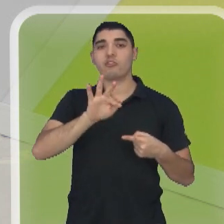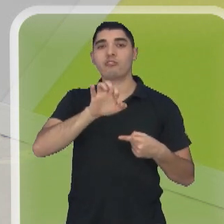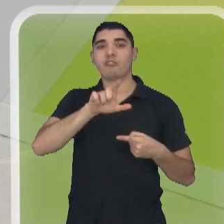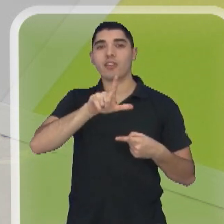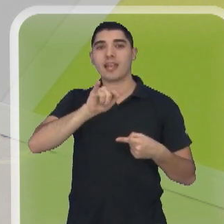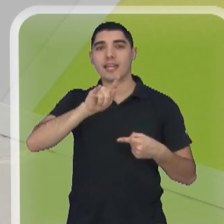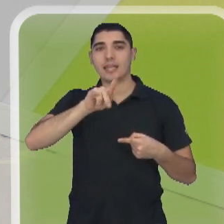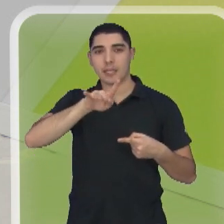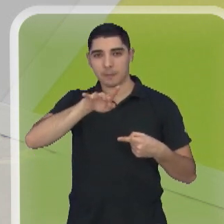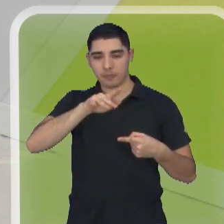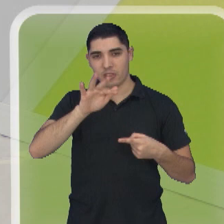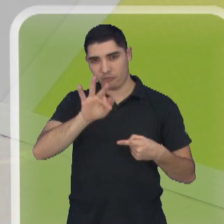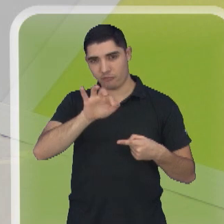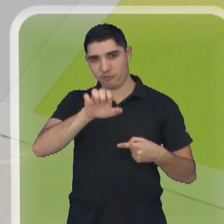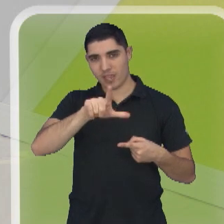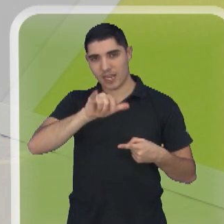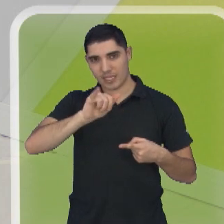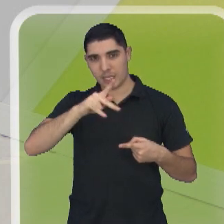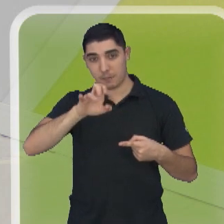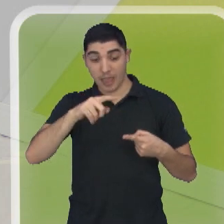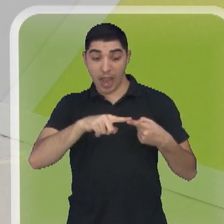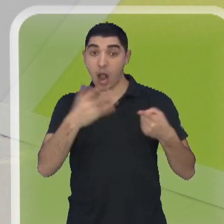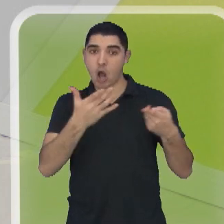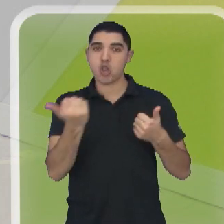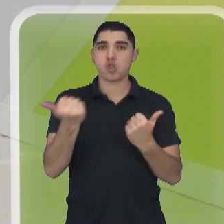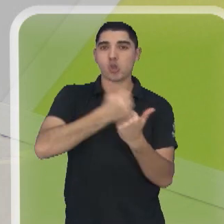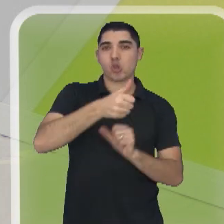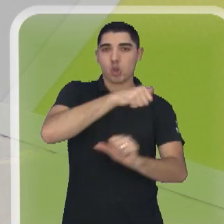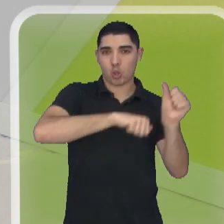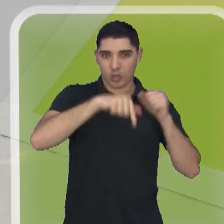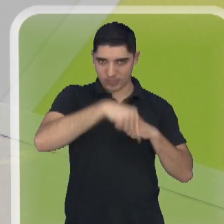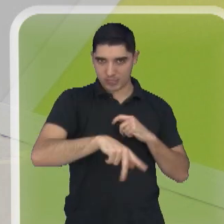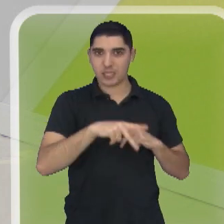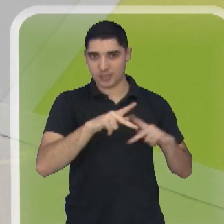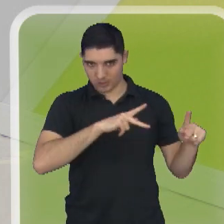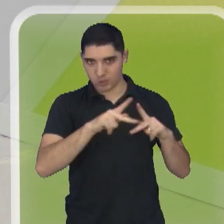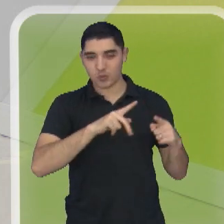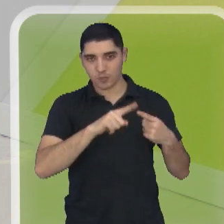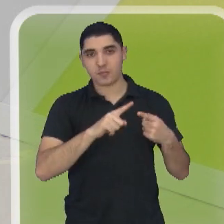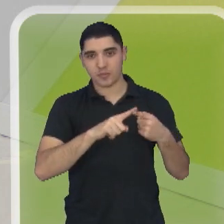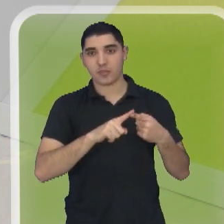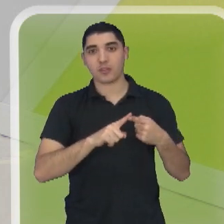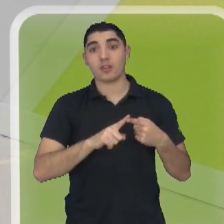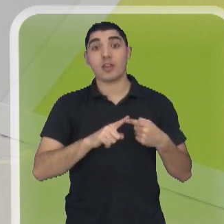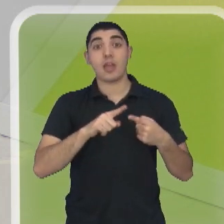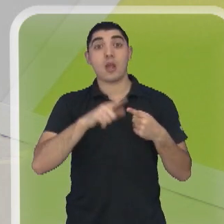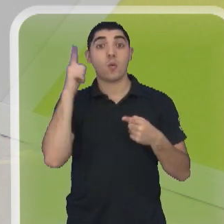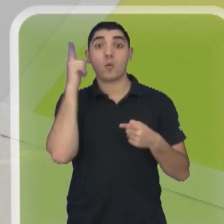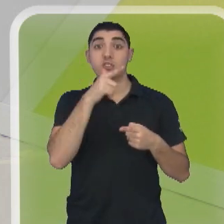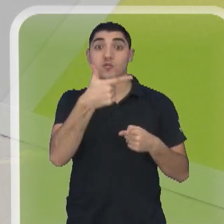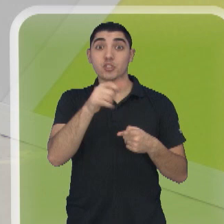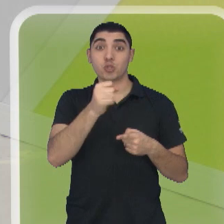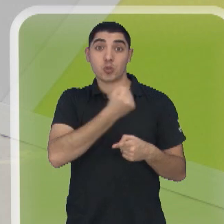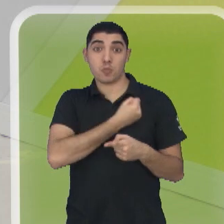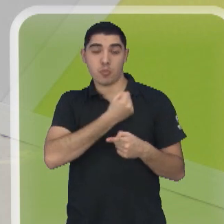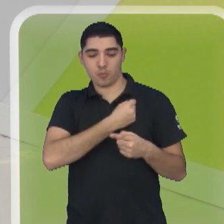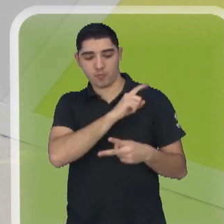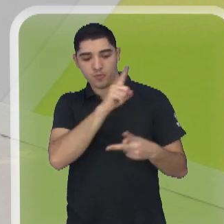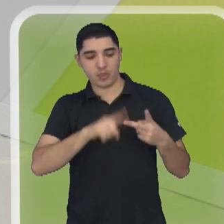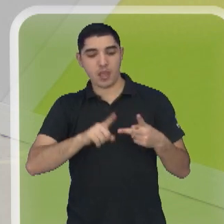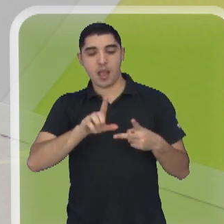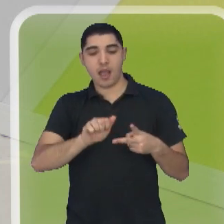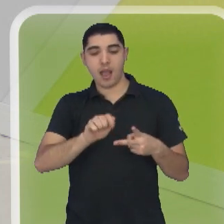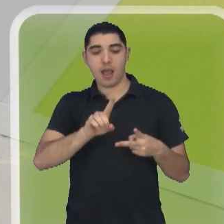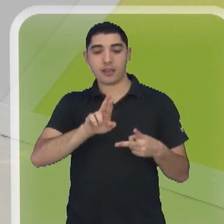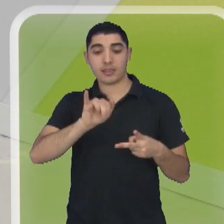que agora vai ser jogador de São José, né? Mas ele ainda toma pelo Campinas. O Felipe Roque anotou 28 pontos, e o Adriano